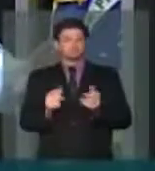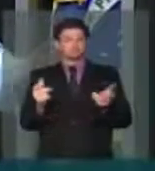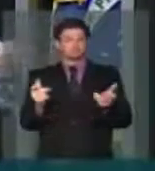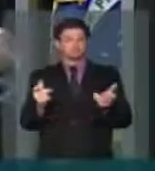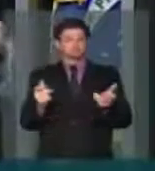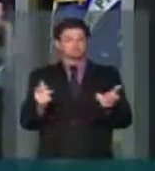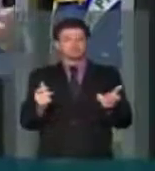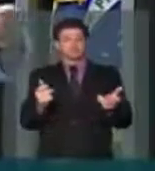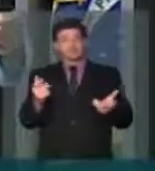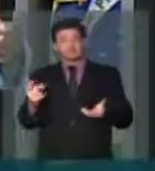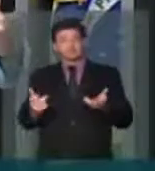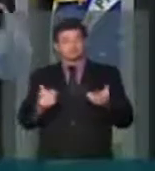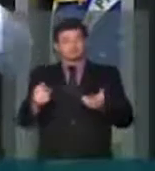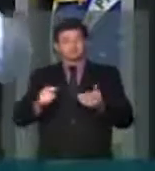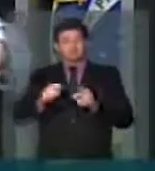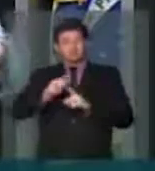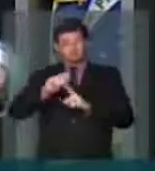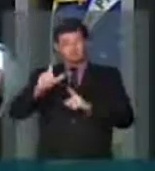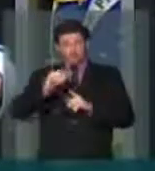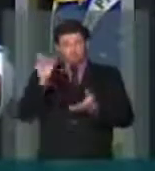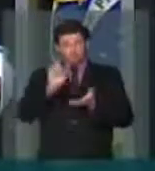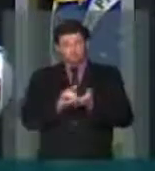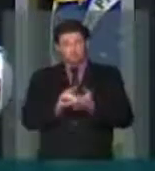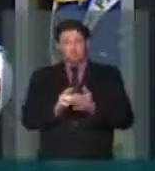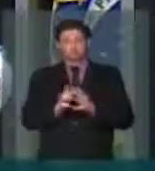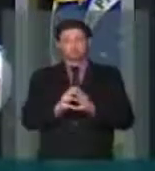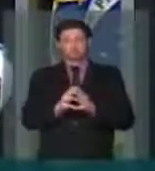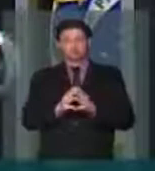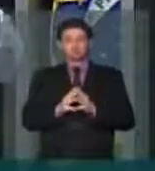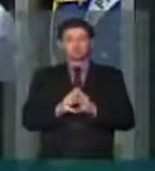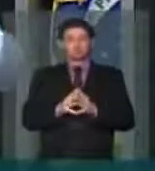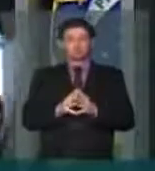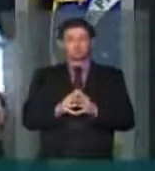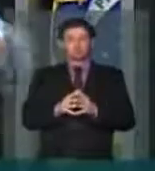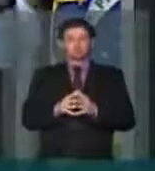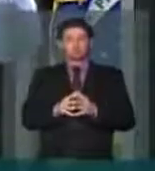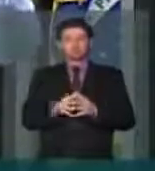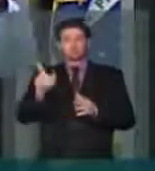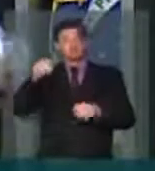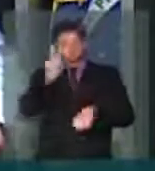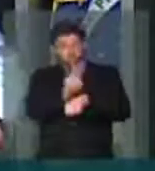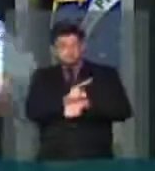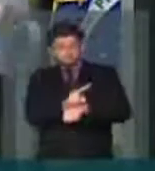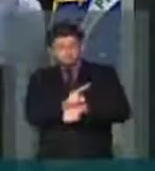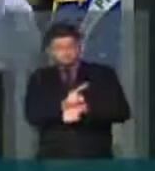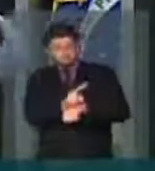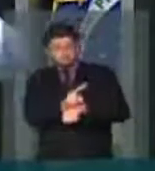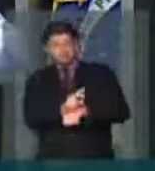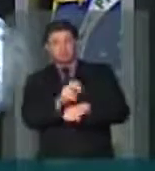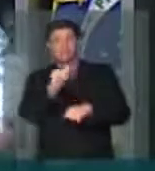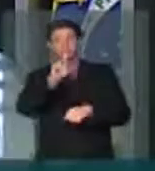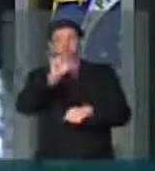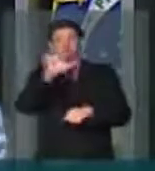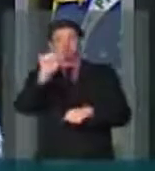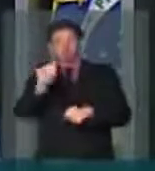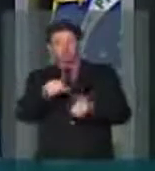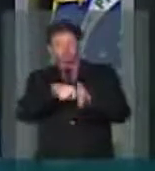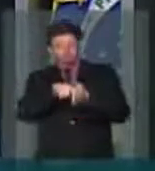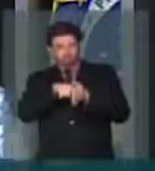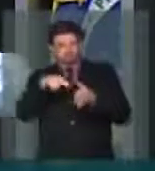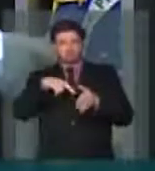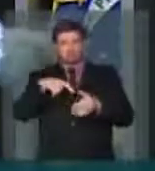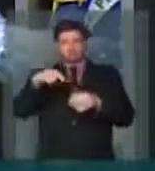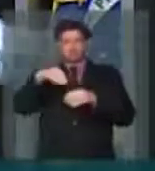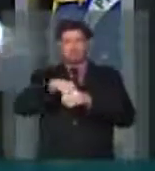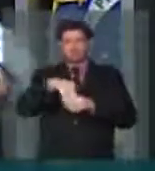A contribuição oficial, ela é fiscalizada, é auditada pelo Tribunal de